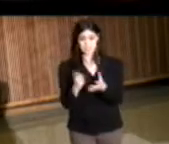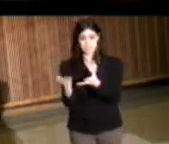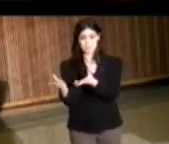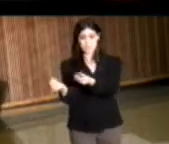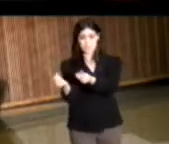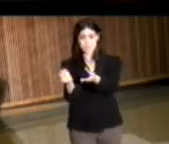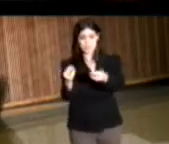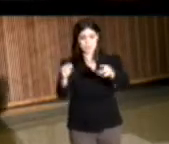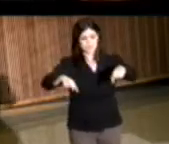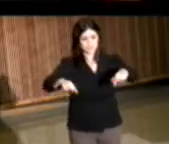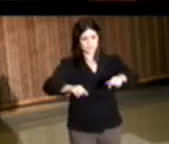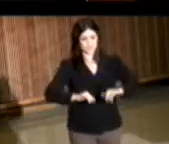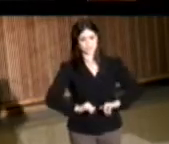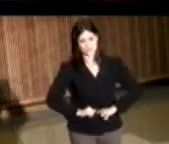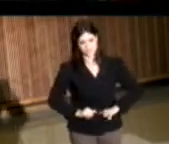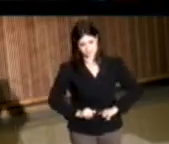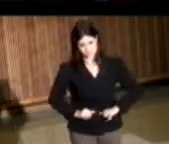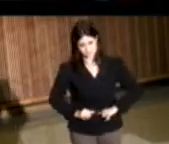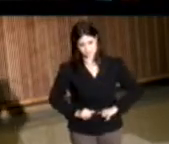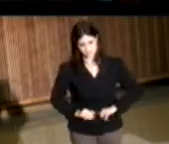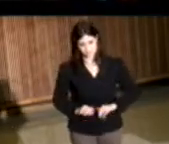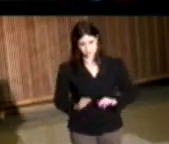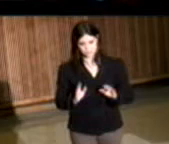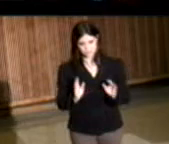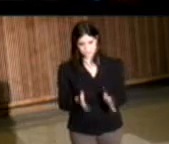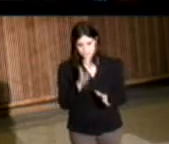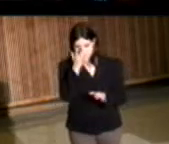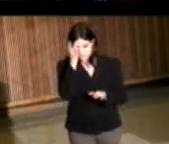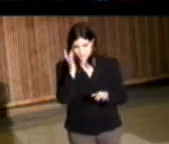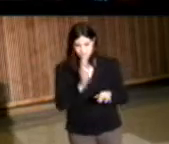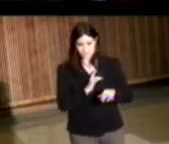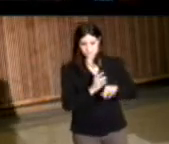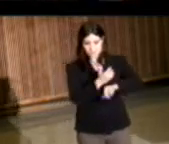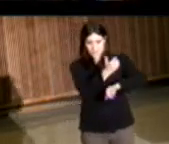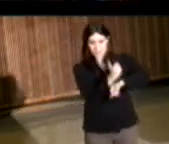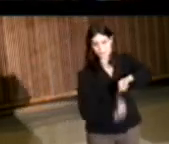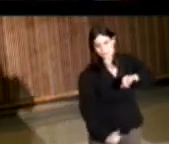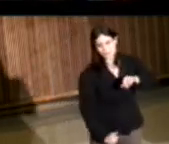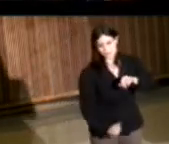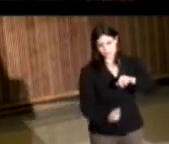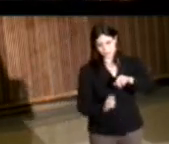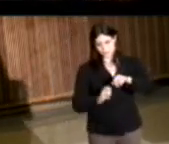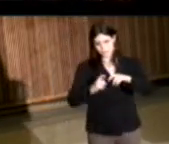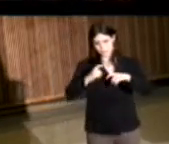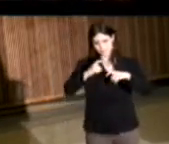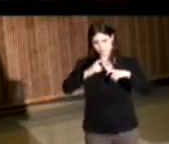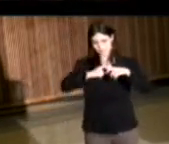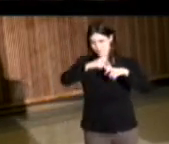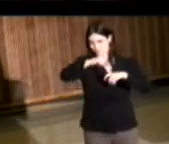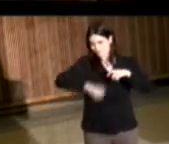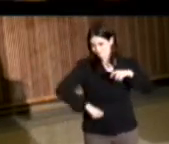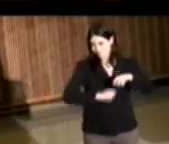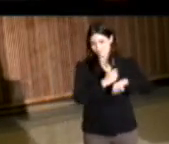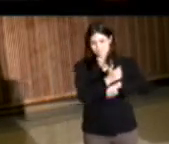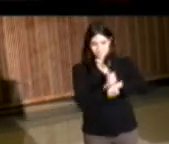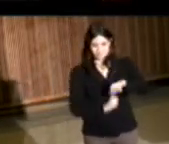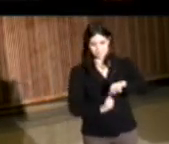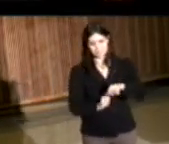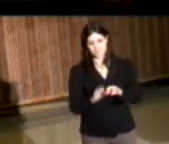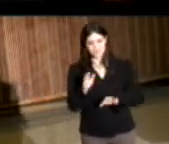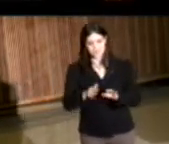com isso. Tem muita gente que foi abusado sexualmente, quando criança, quando adolescente, quando jovem.